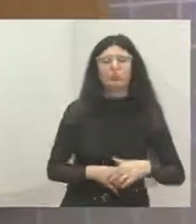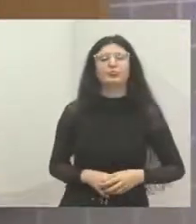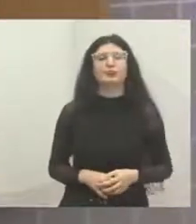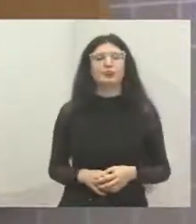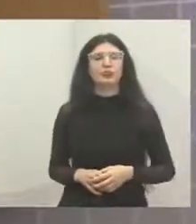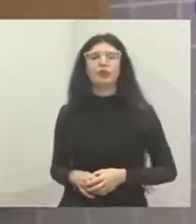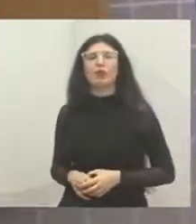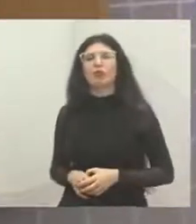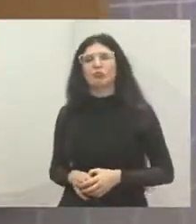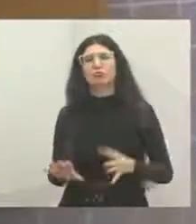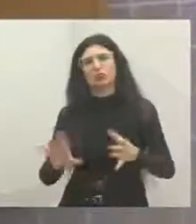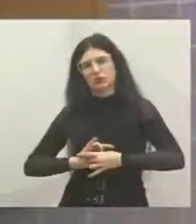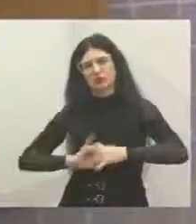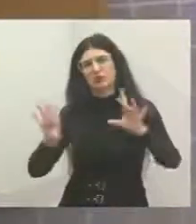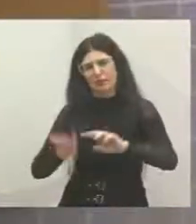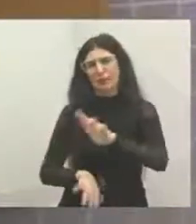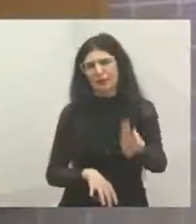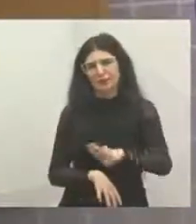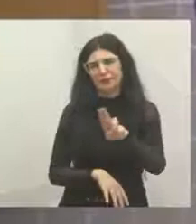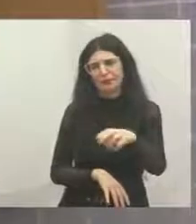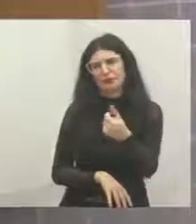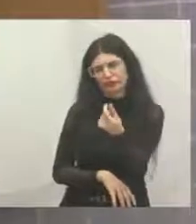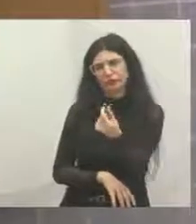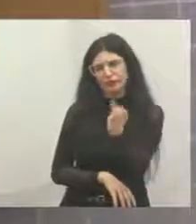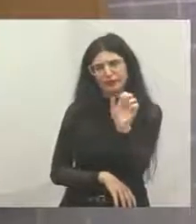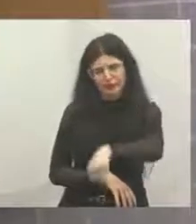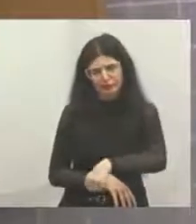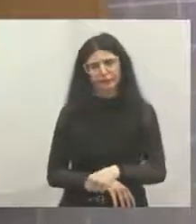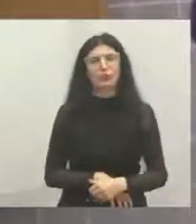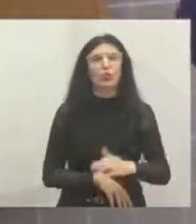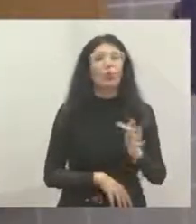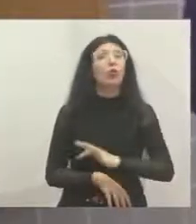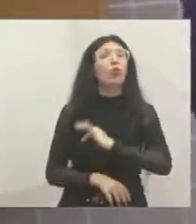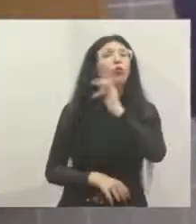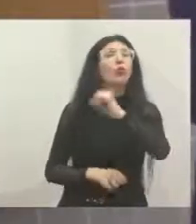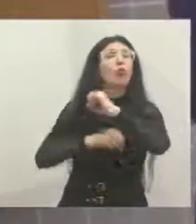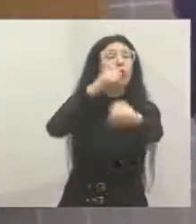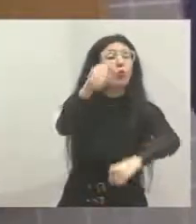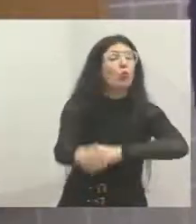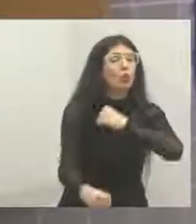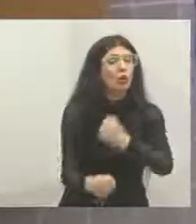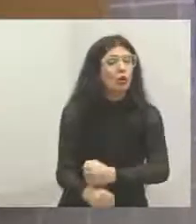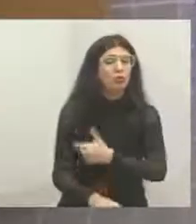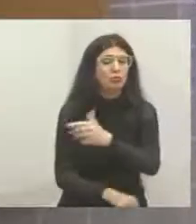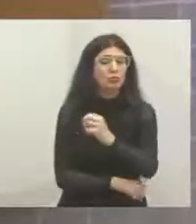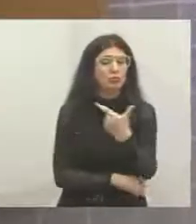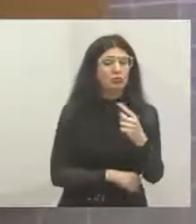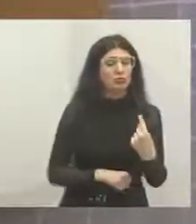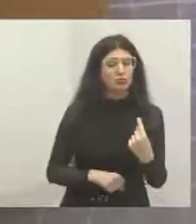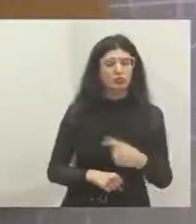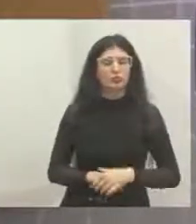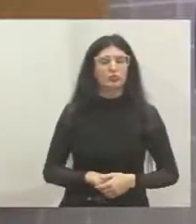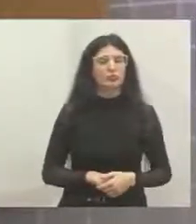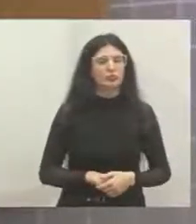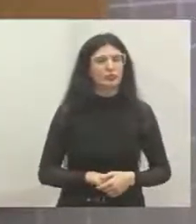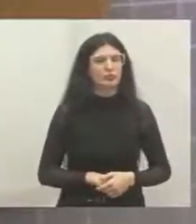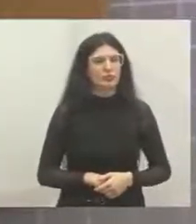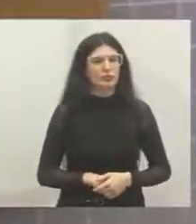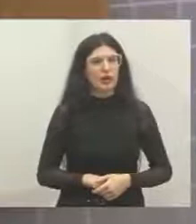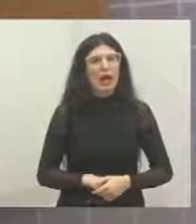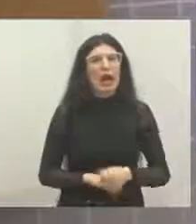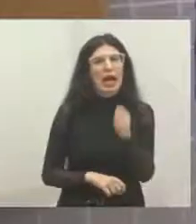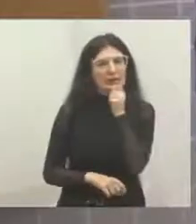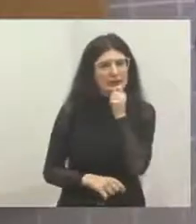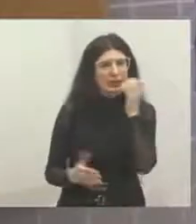Cultural Jacareí. Tem que deixar muito claro que, nessa complementação aqui, agradeço aos amigos, que o orçamento ainda não foi